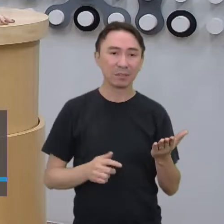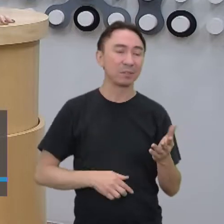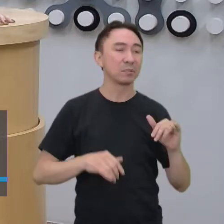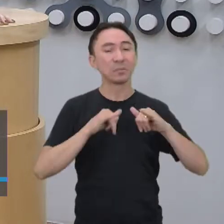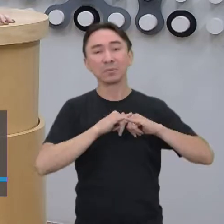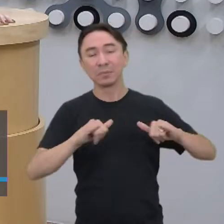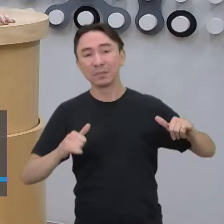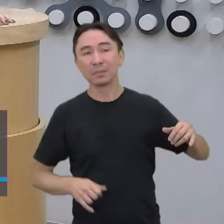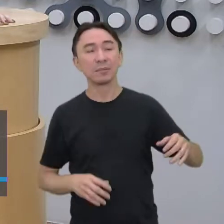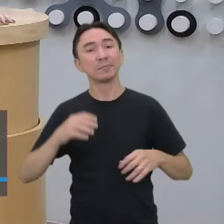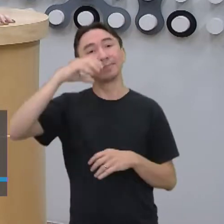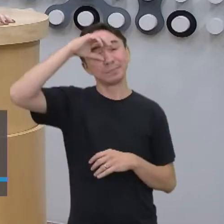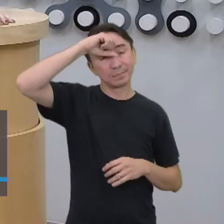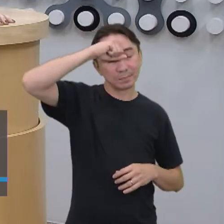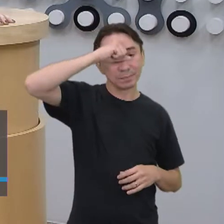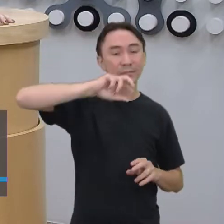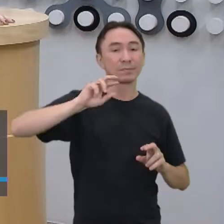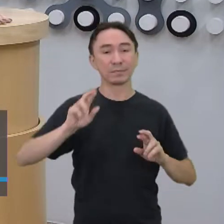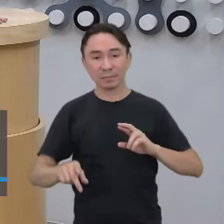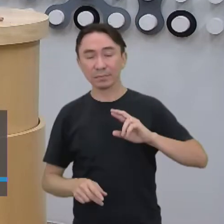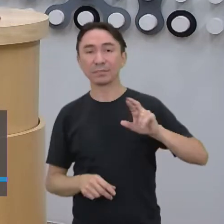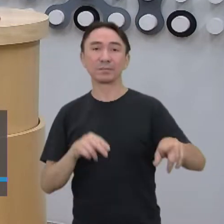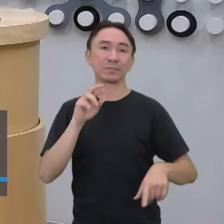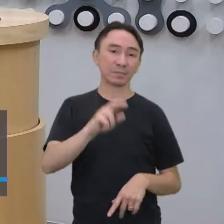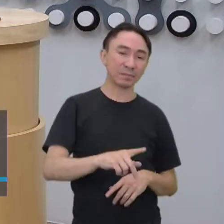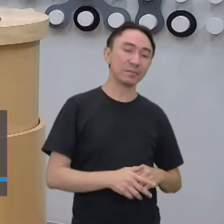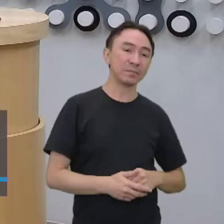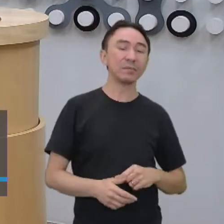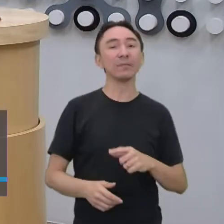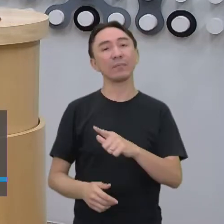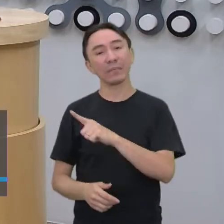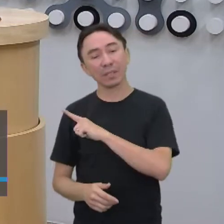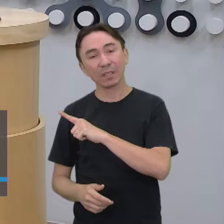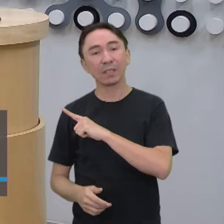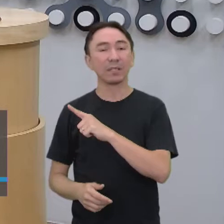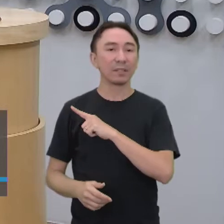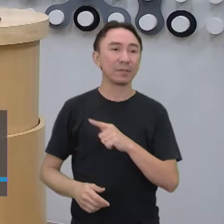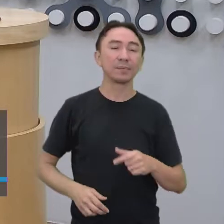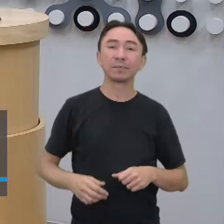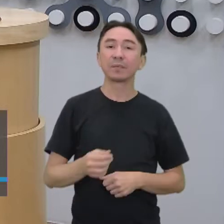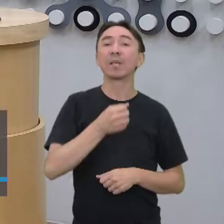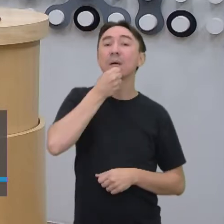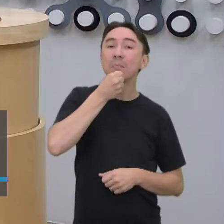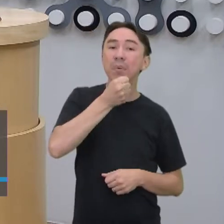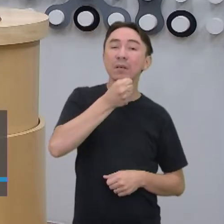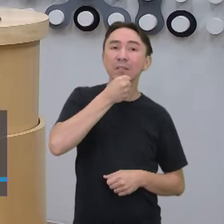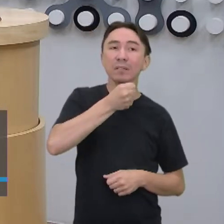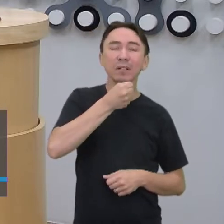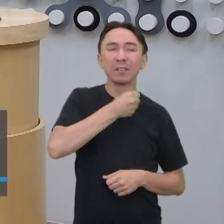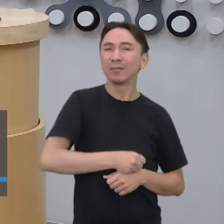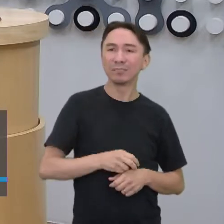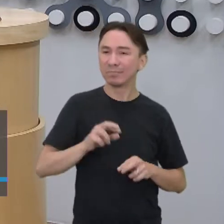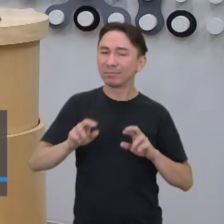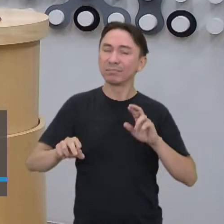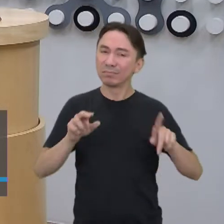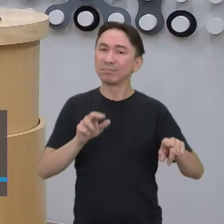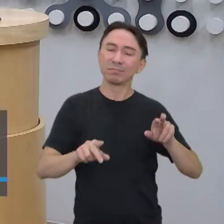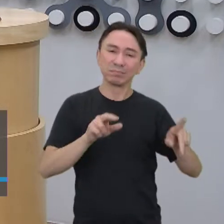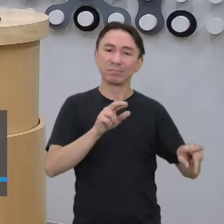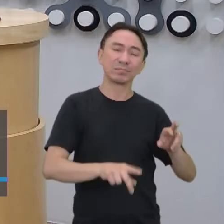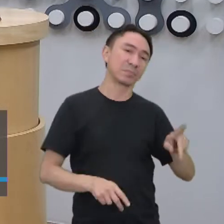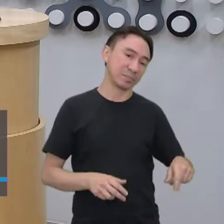Mauro Farias ele falou que, olha, existe a imprensa hegemônica, a alternativa, a comunitária. E o professor Josélio, ele falou que,